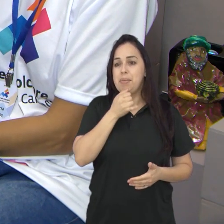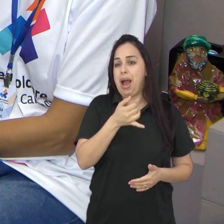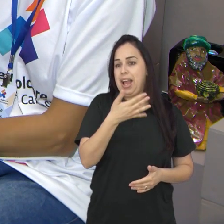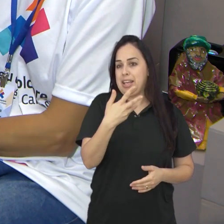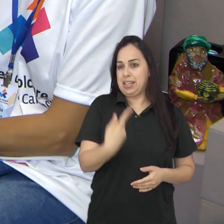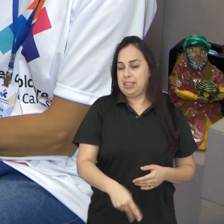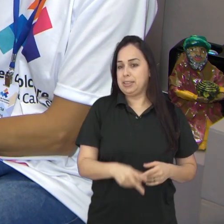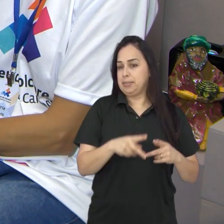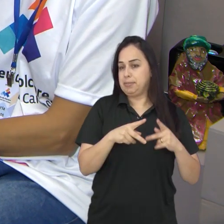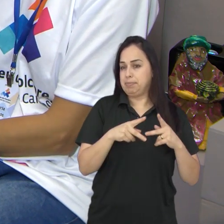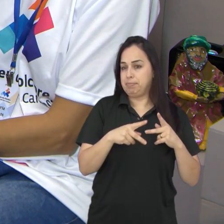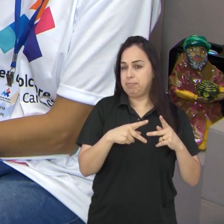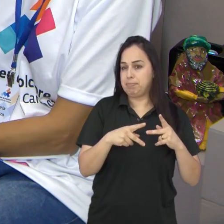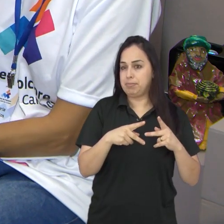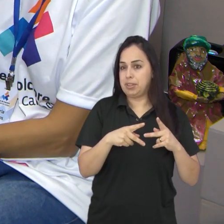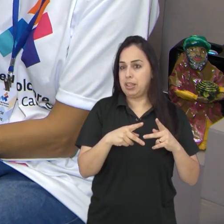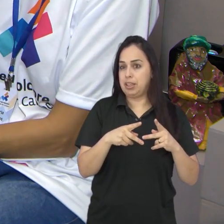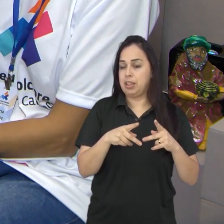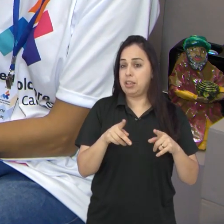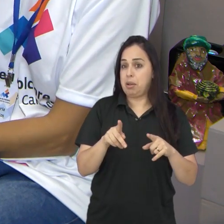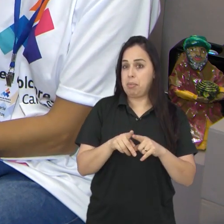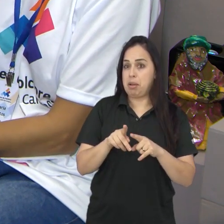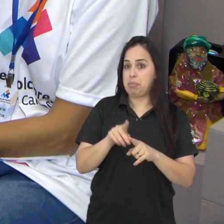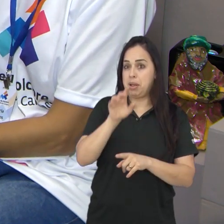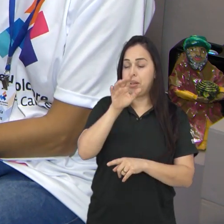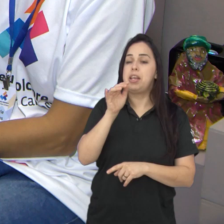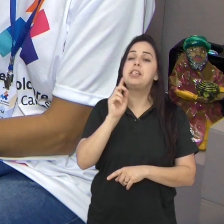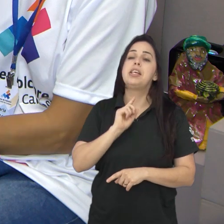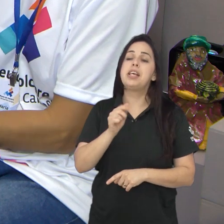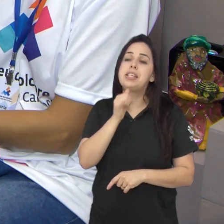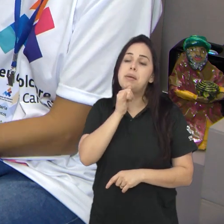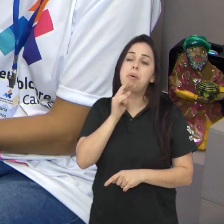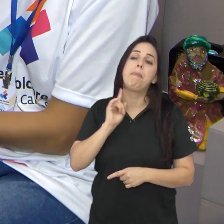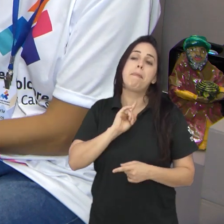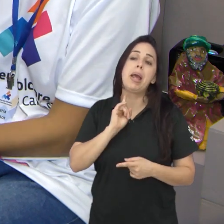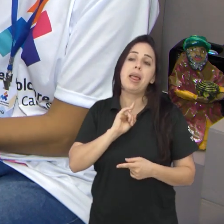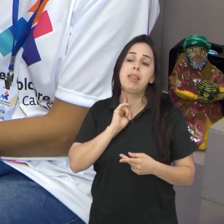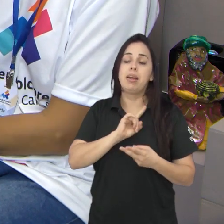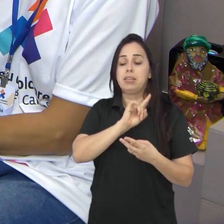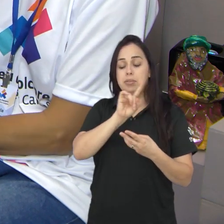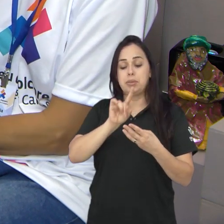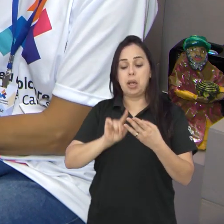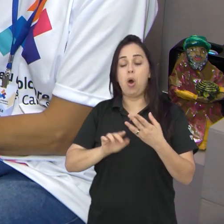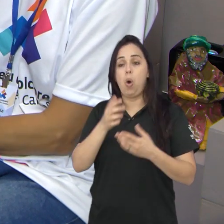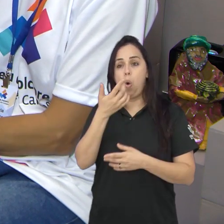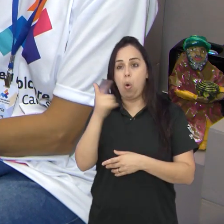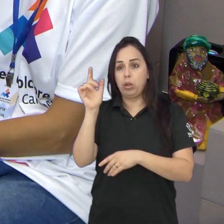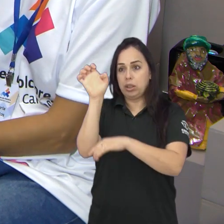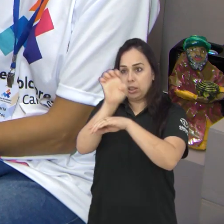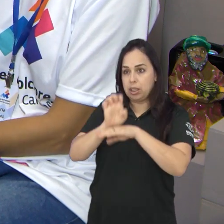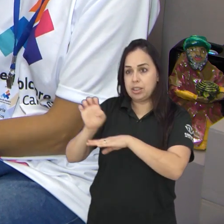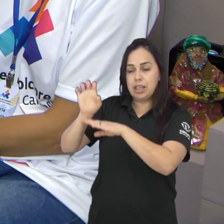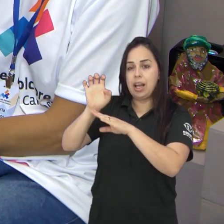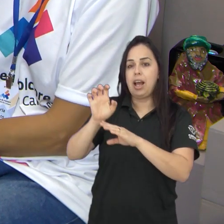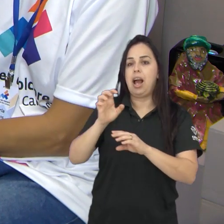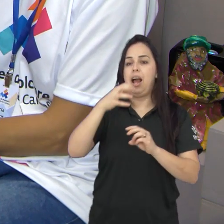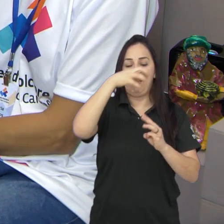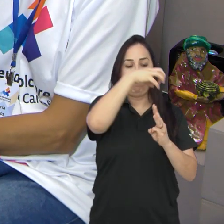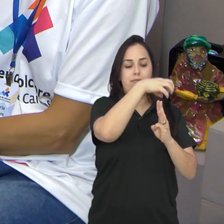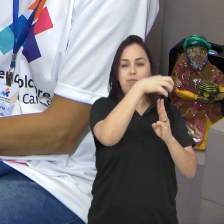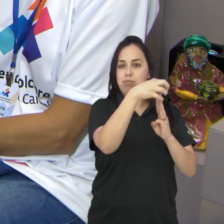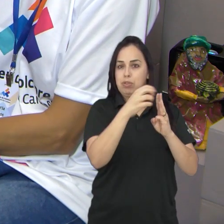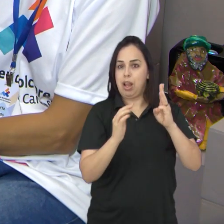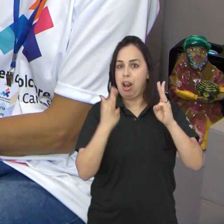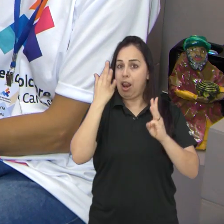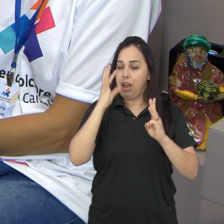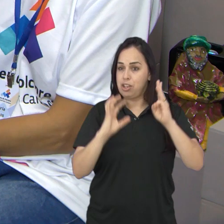São José, e em outras regiões do Brasil, como Minas Gerais, mas também em outros estados, a Folia de Reis